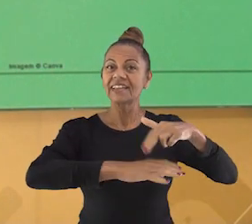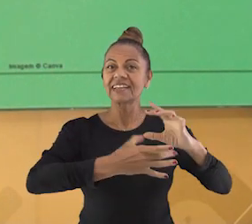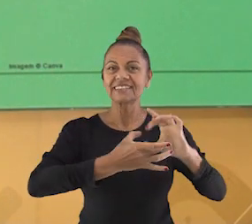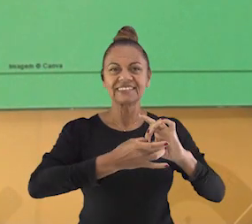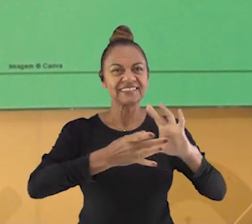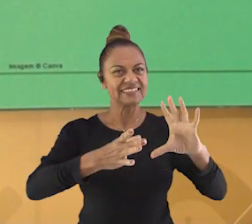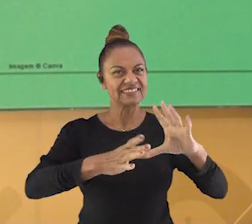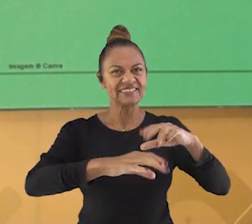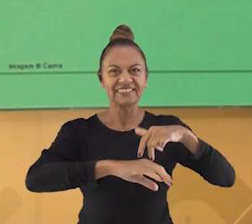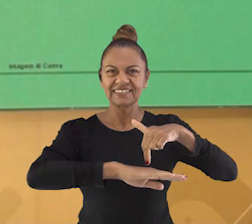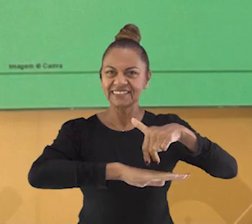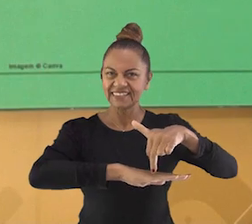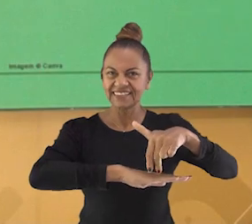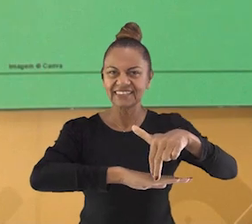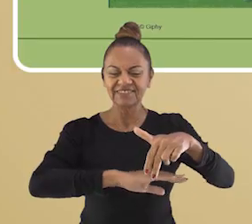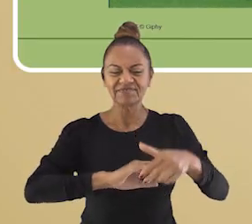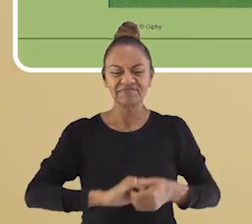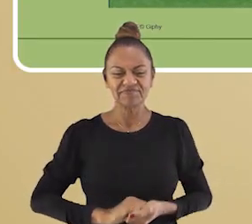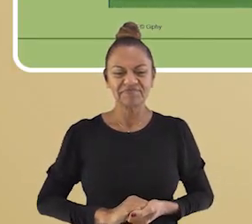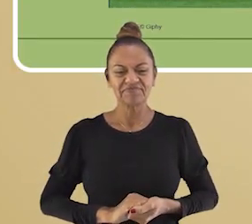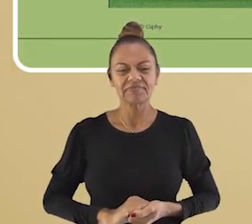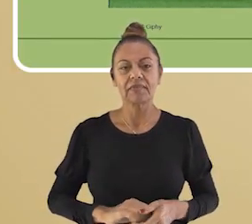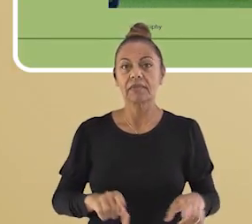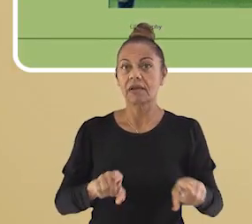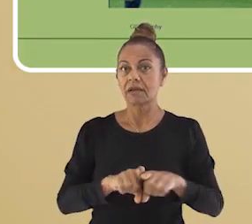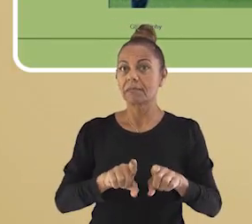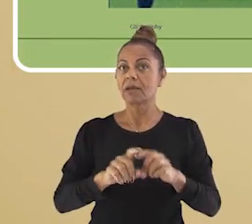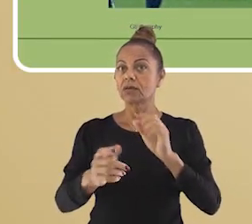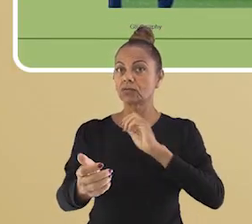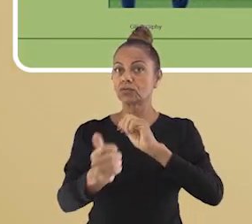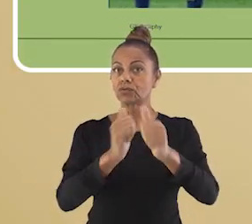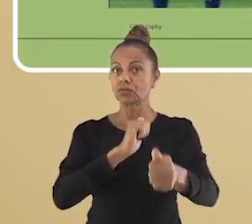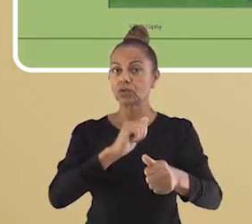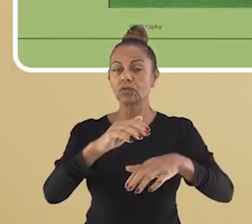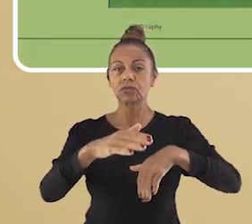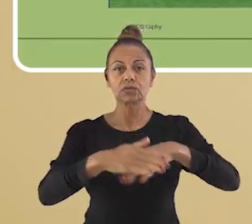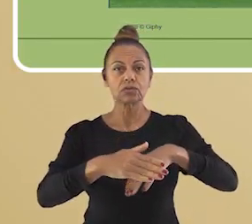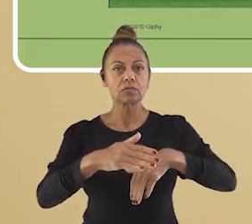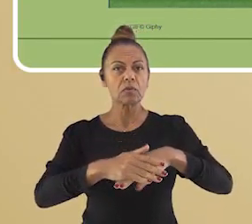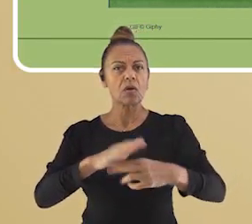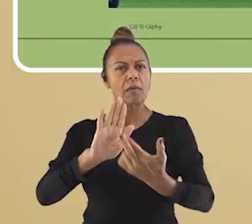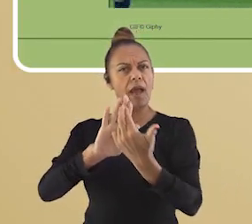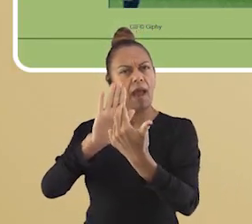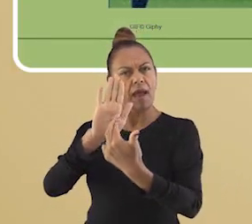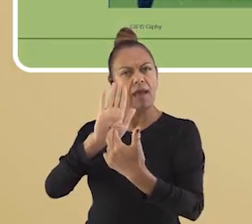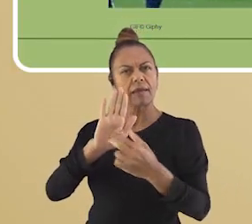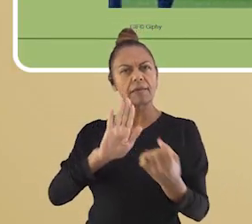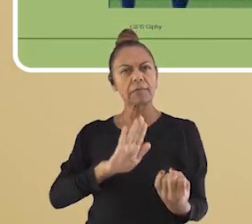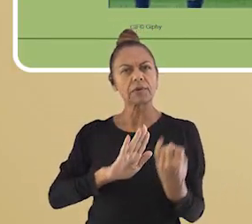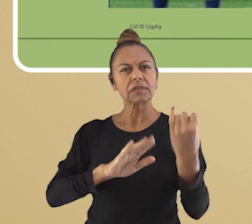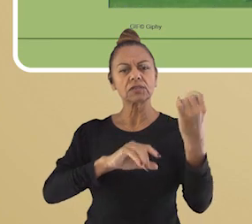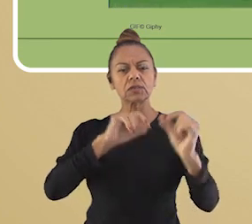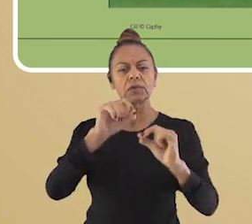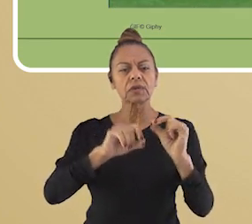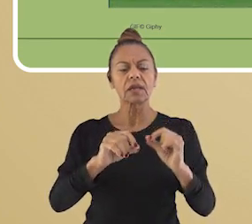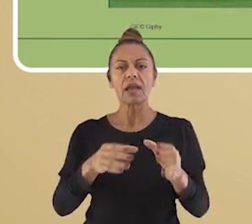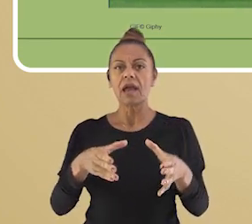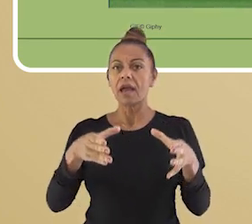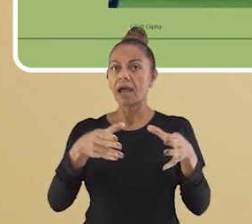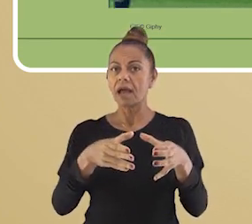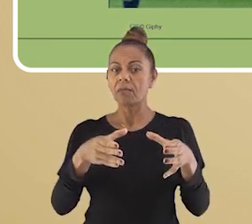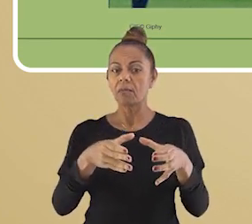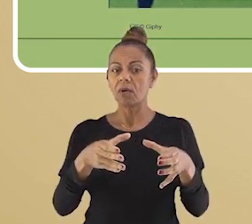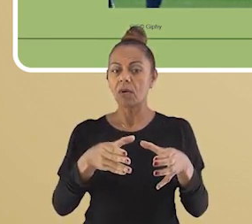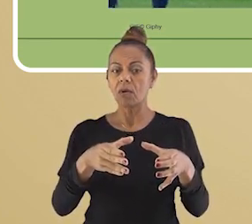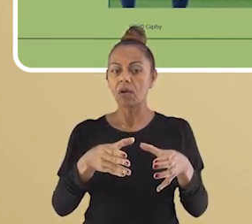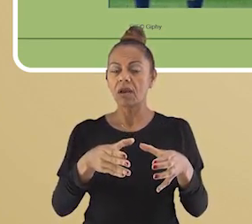os pedestres podem atravessar. Nos jogos também existem regras. Em um jogo de futebol, por exemplo, uma